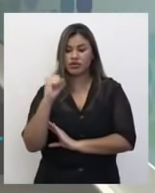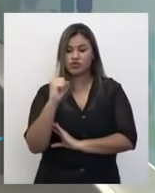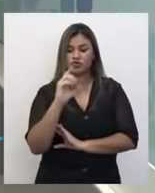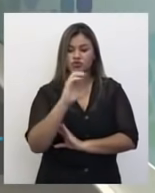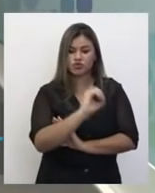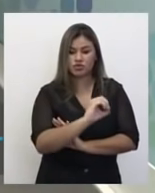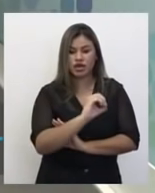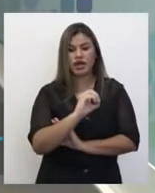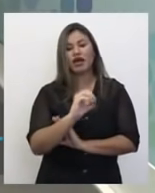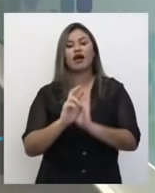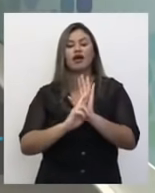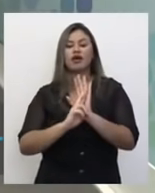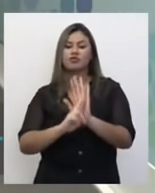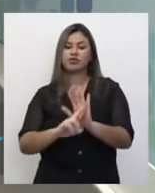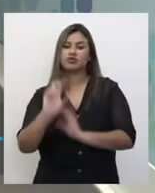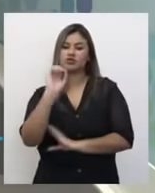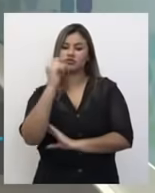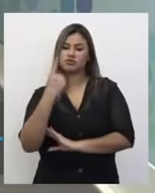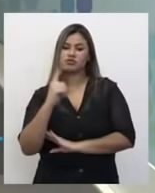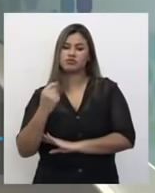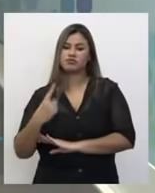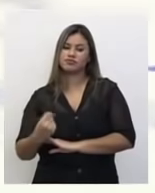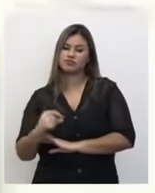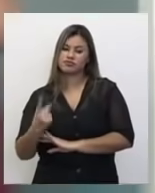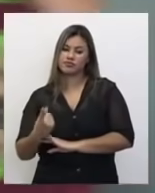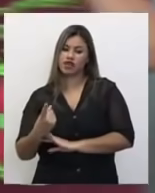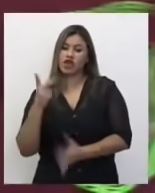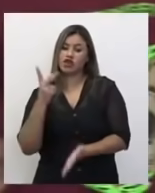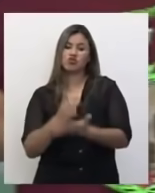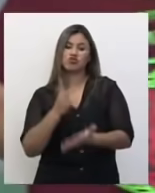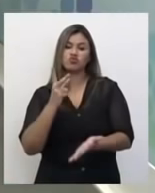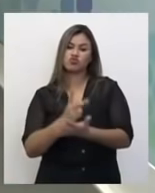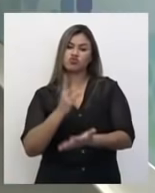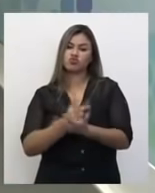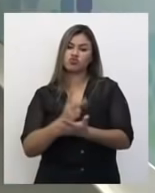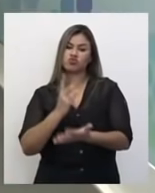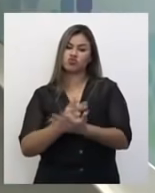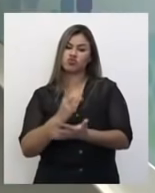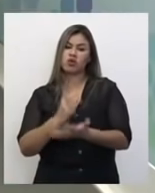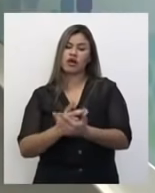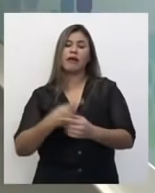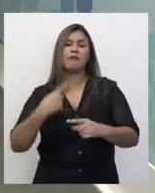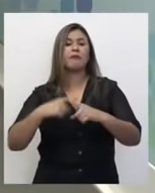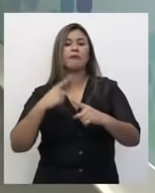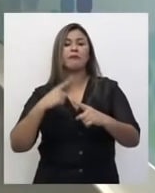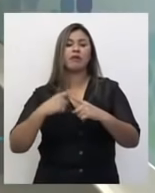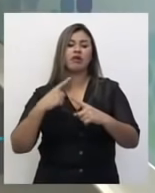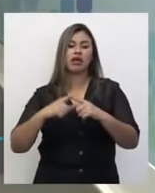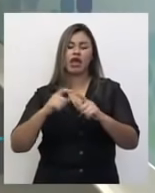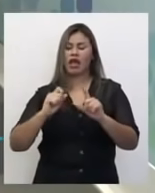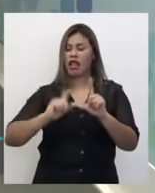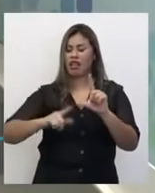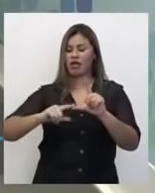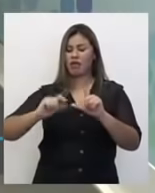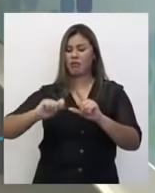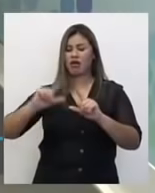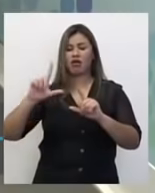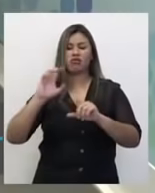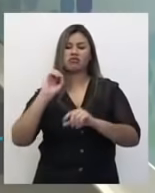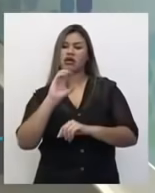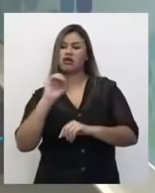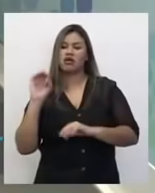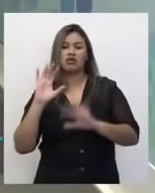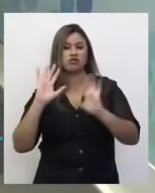J maiúsculo. Voltando, maiúsculo ali é fixo, então não pergunta por que que o maiúsculo é 0, não. Alguém a já